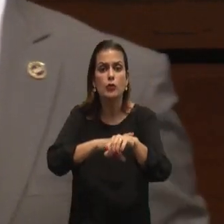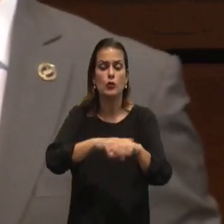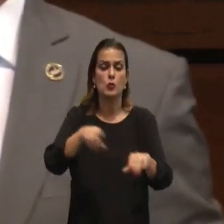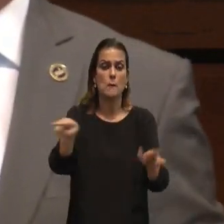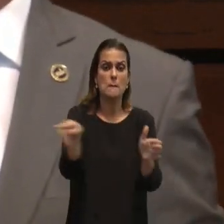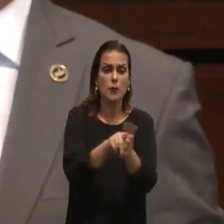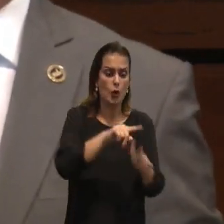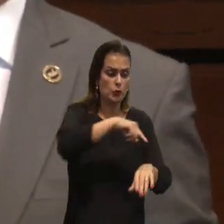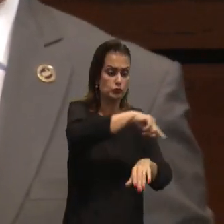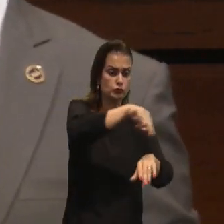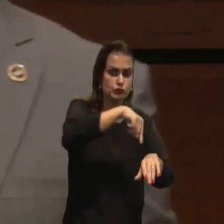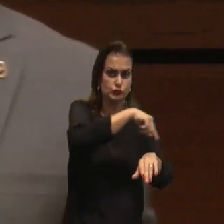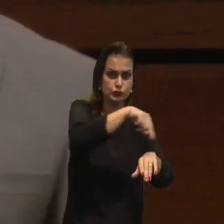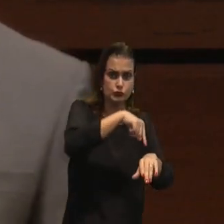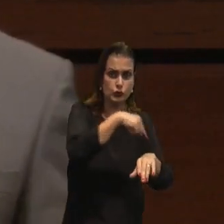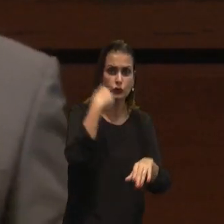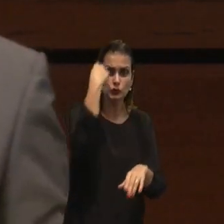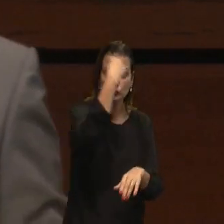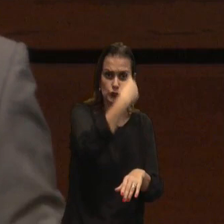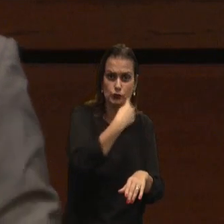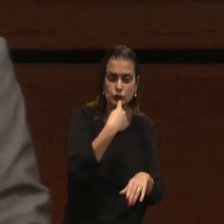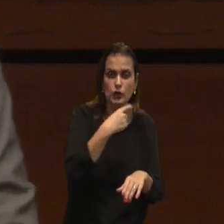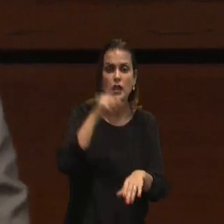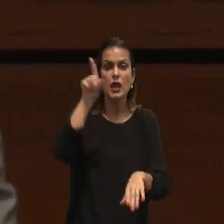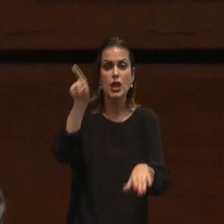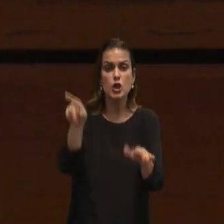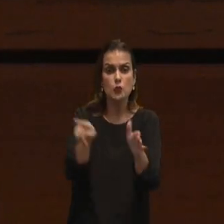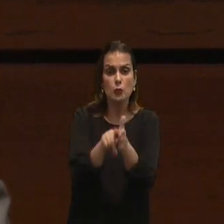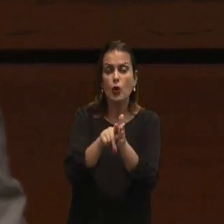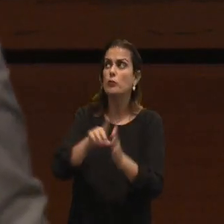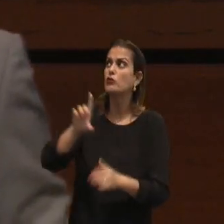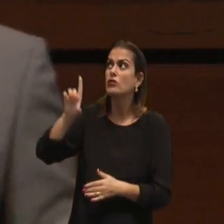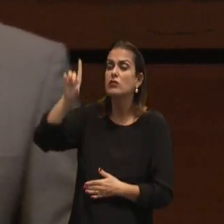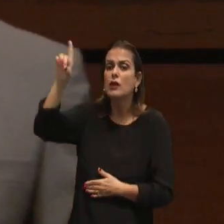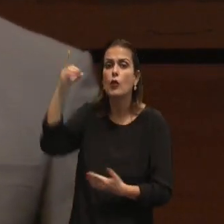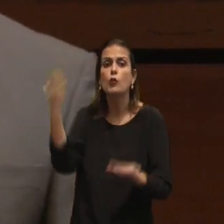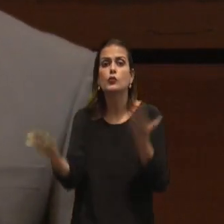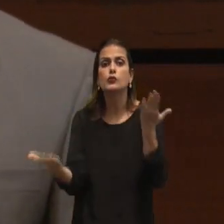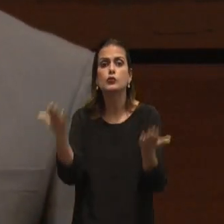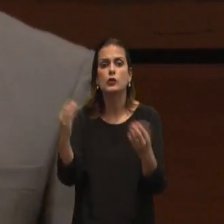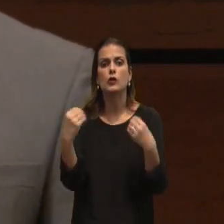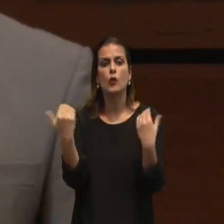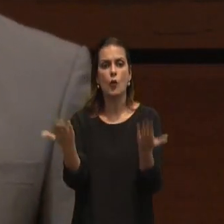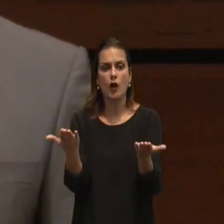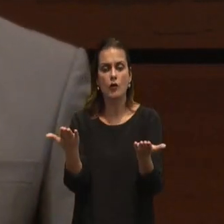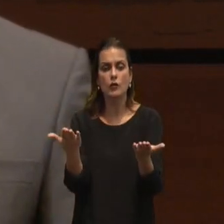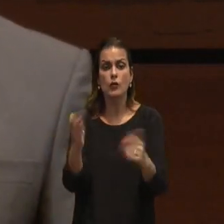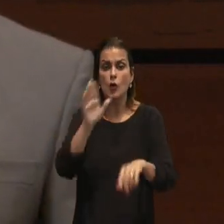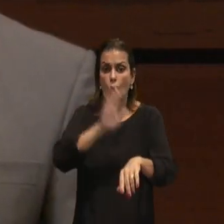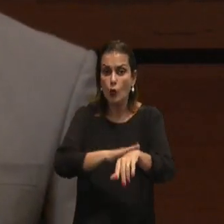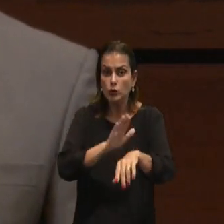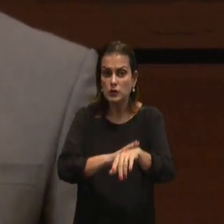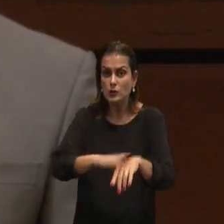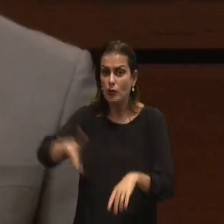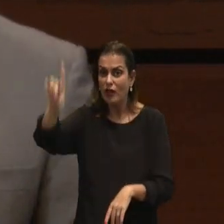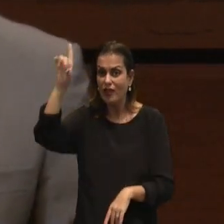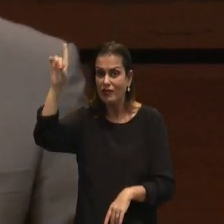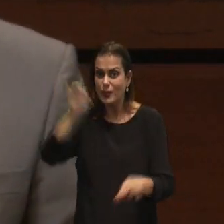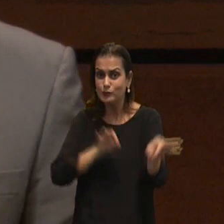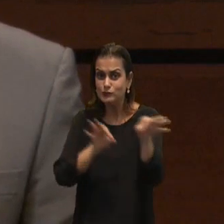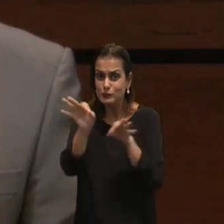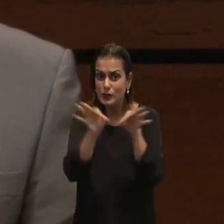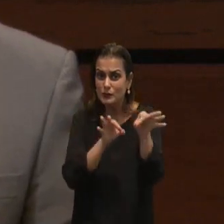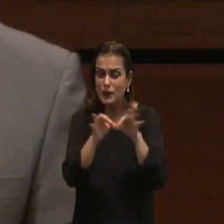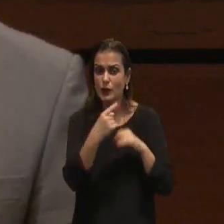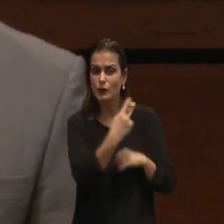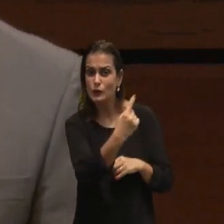Cronos, que é o nosso tempo, do tempo Kairos, o tempo de Deus. Aquele tempo estabelecido por Deus